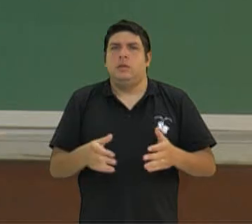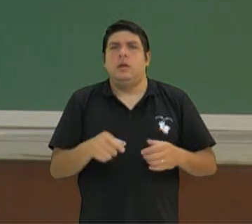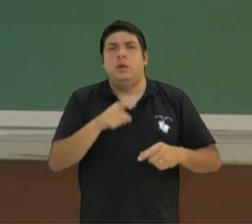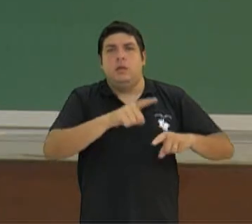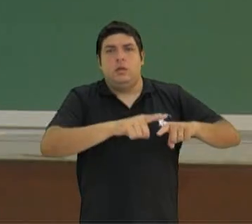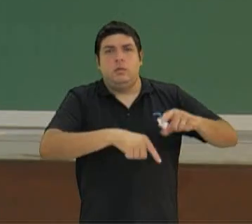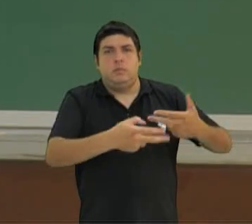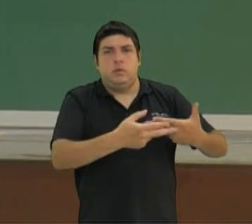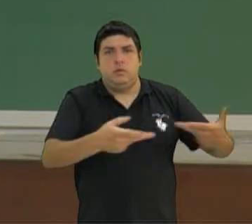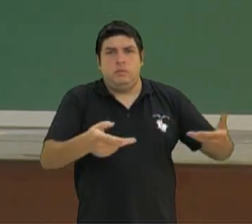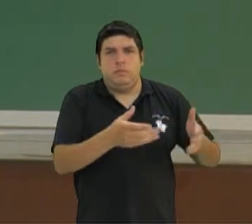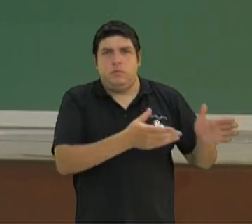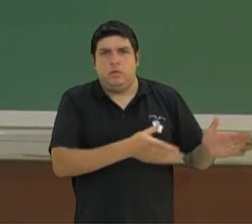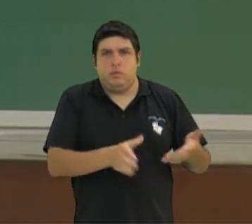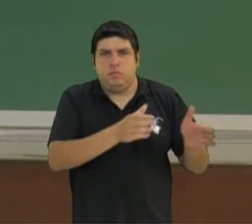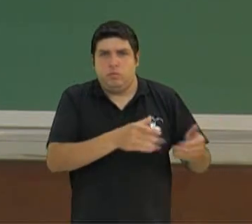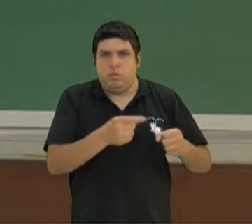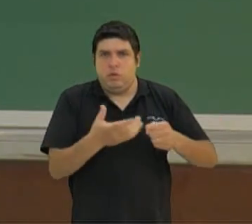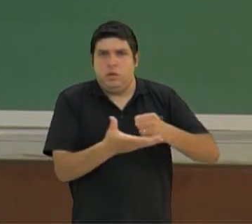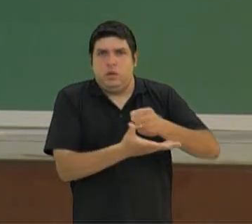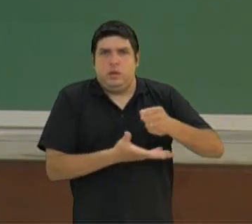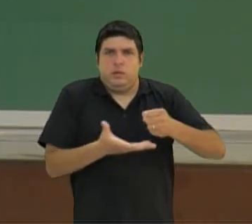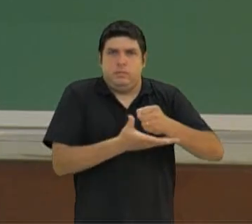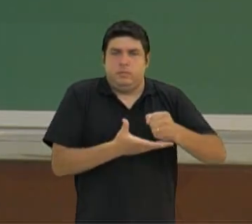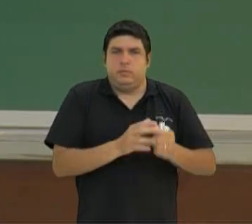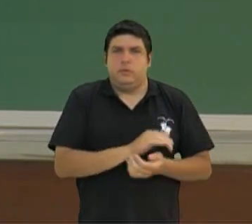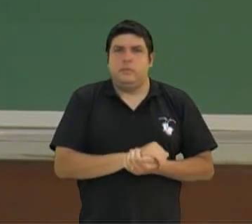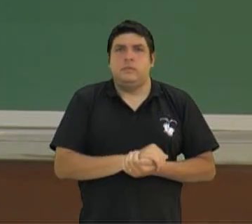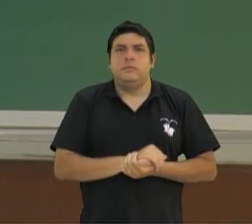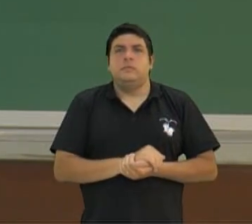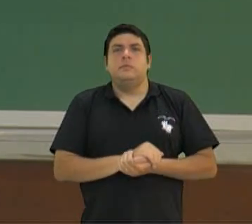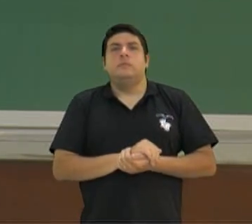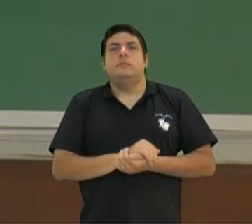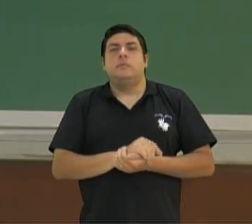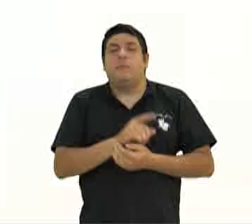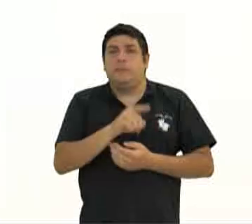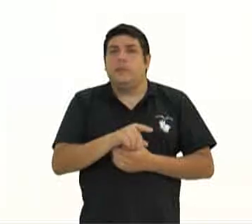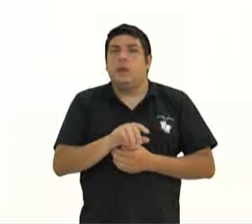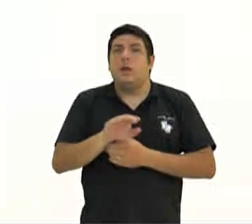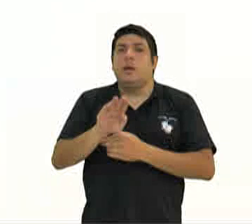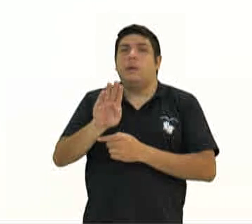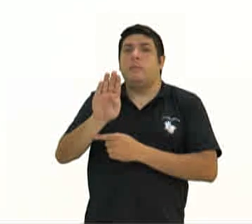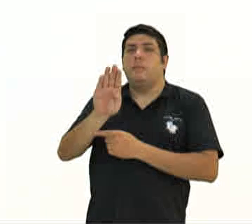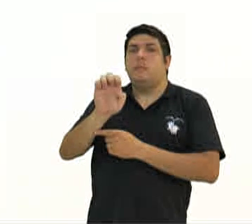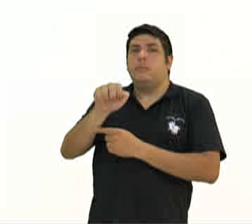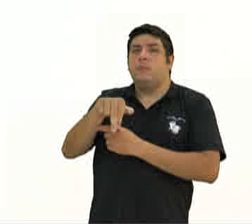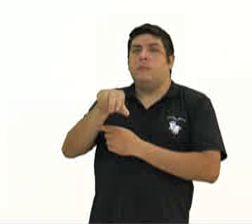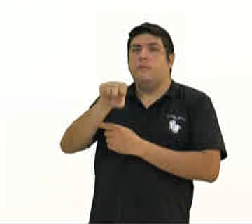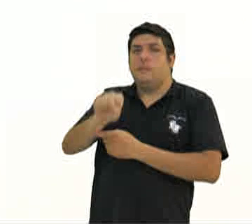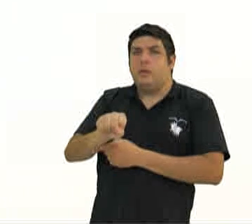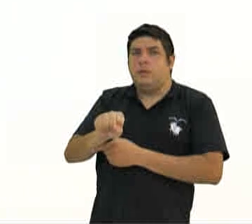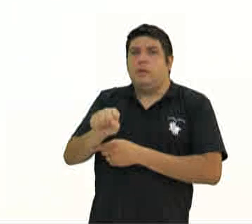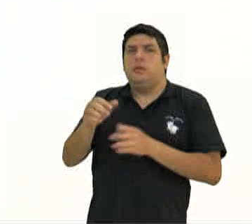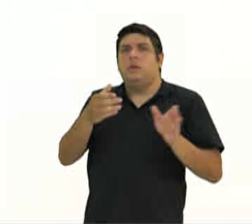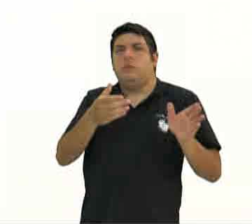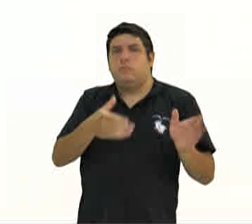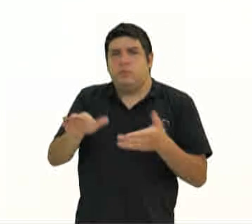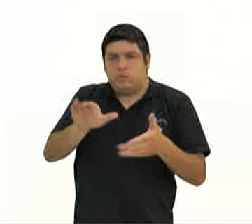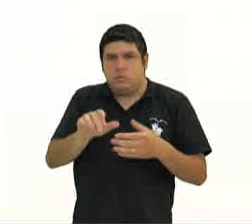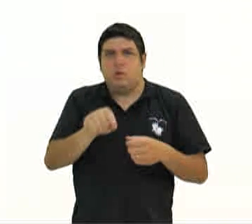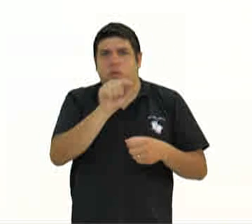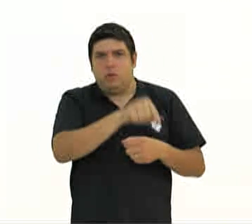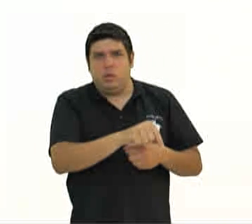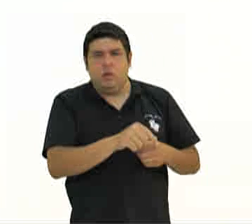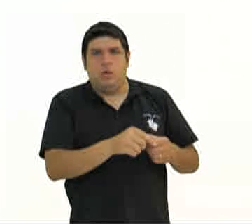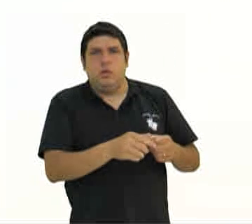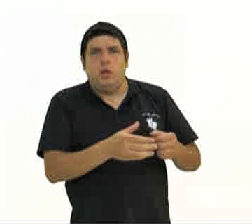chamadas de indústrias de base. Eu posso chamar indústrias de bens de produção, porque é algo que vai ser produzido para outra indústria utilizar